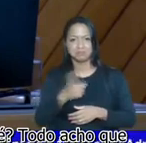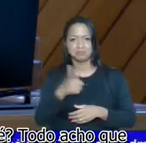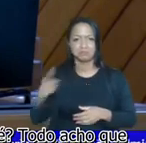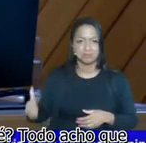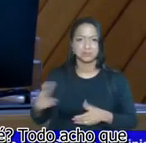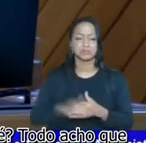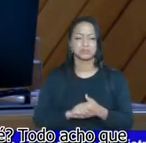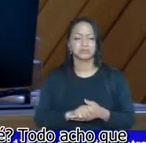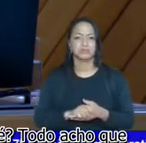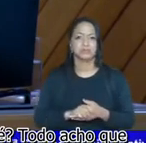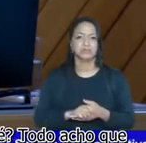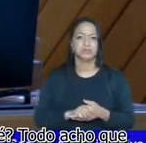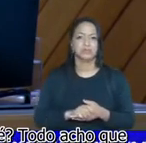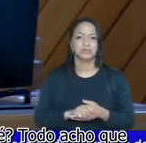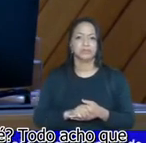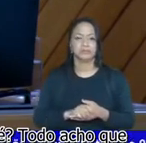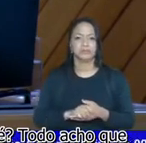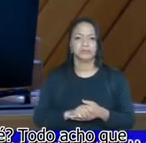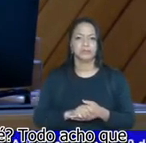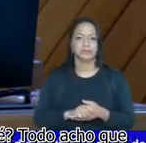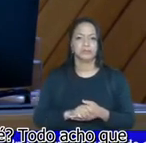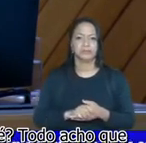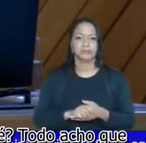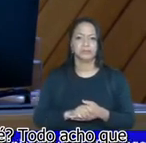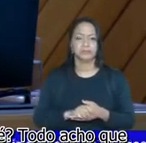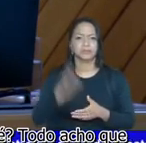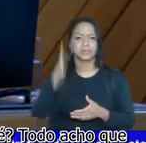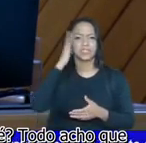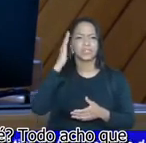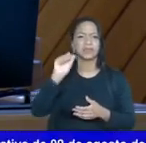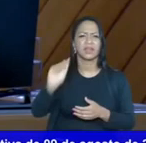não tinha uma ambulância. Sabe o que é ambulância, né?